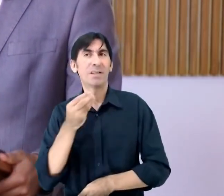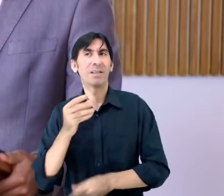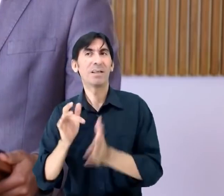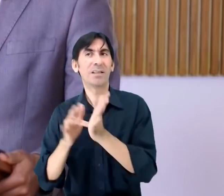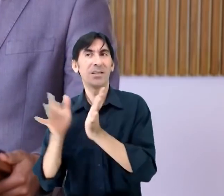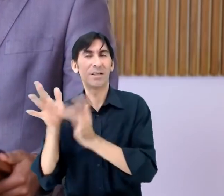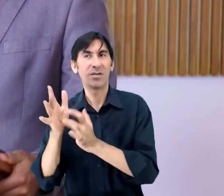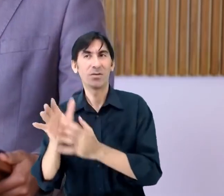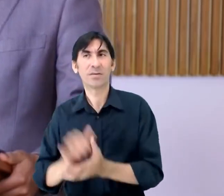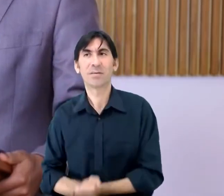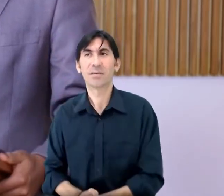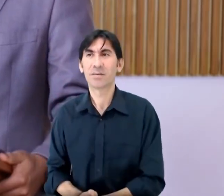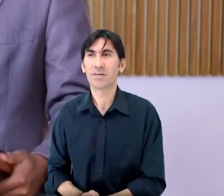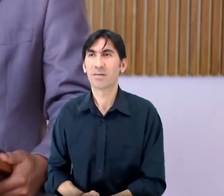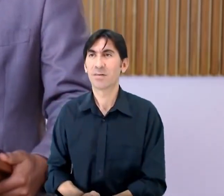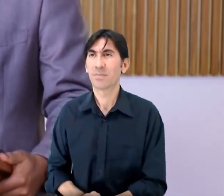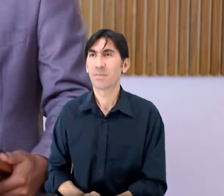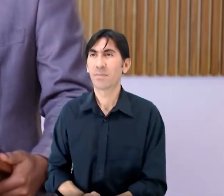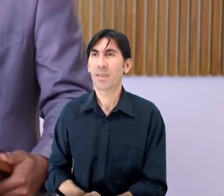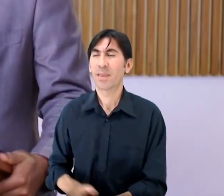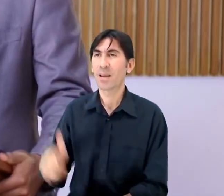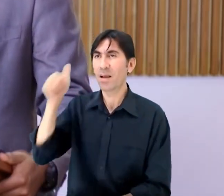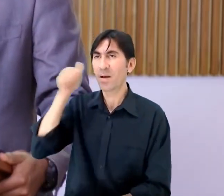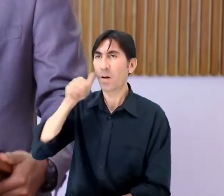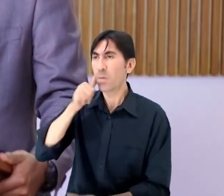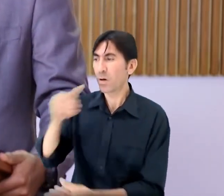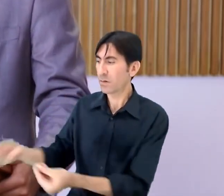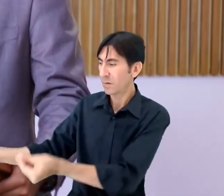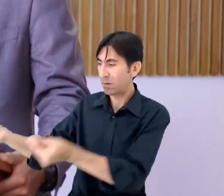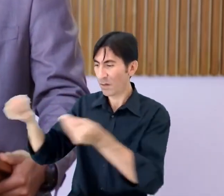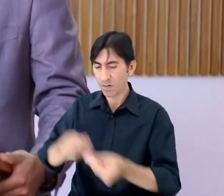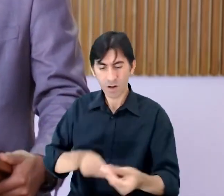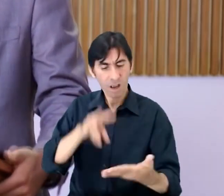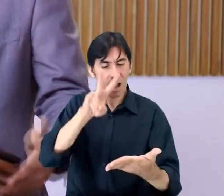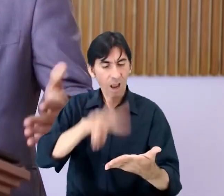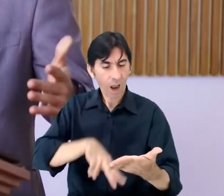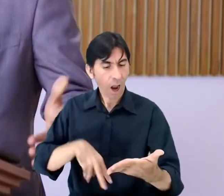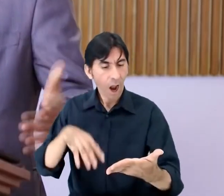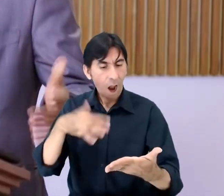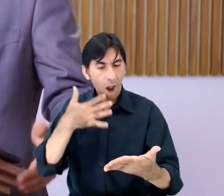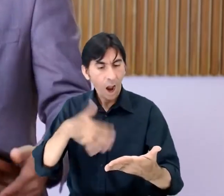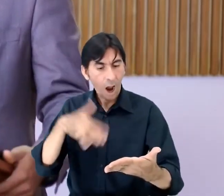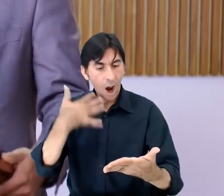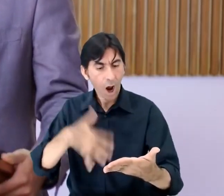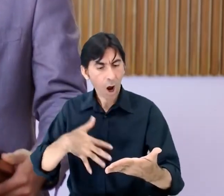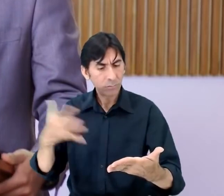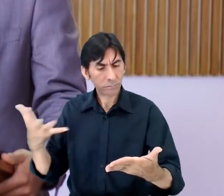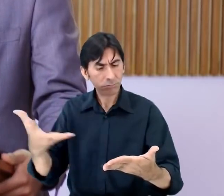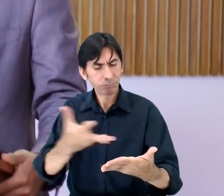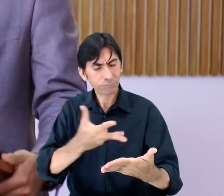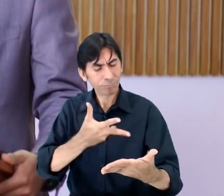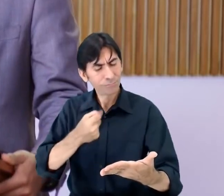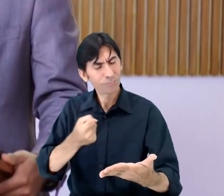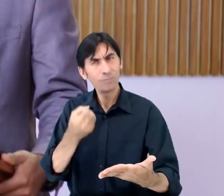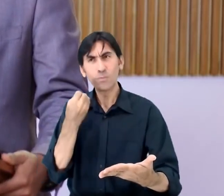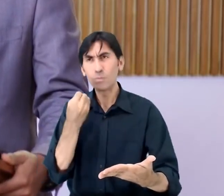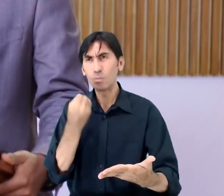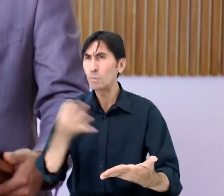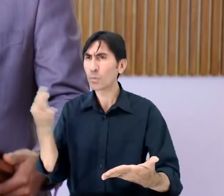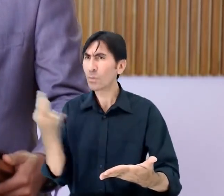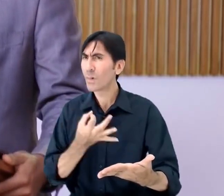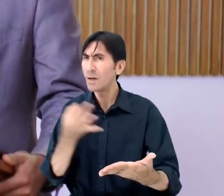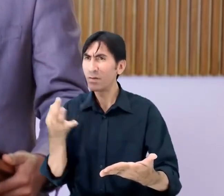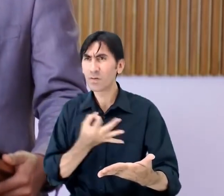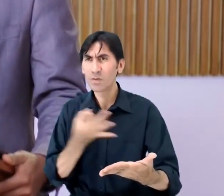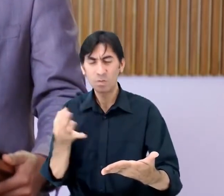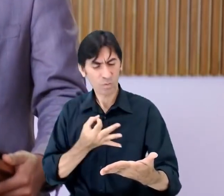senhora ficou maravilhada com essa literatura. Que literatura muito bela, que